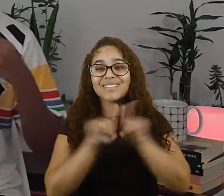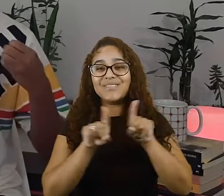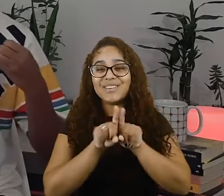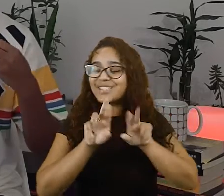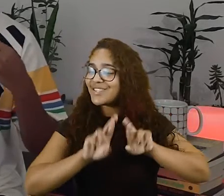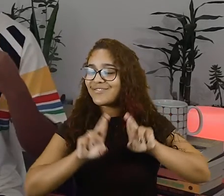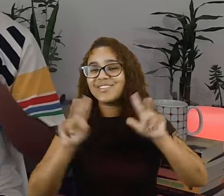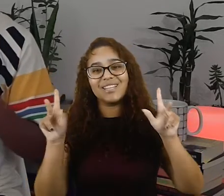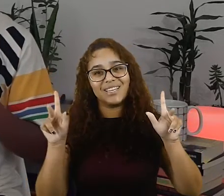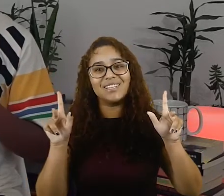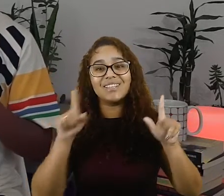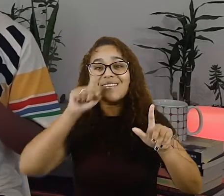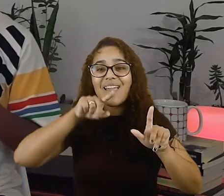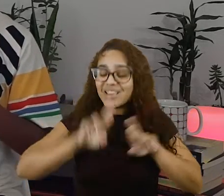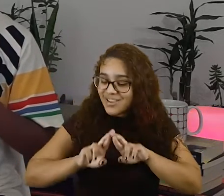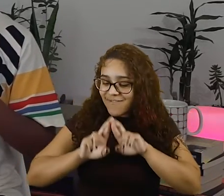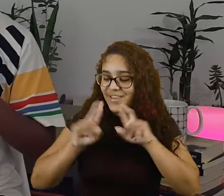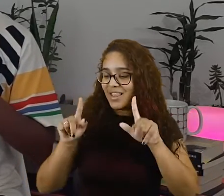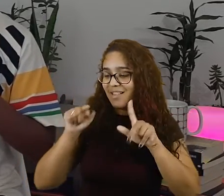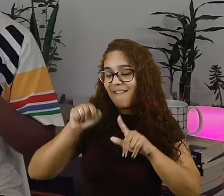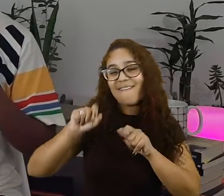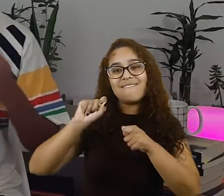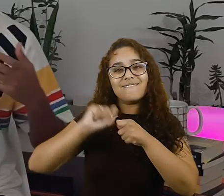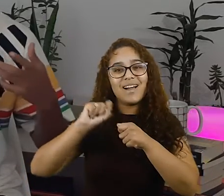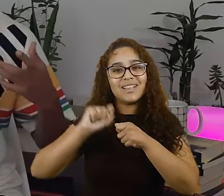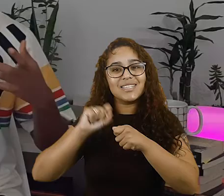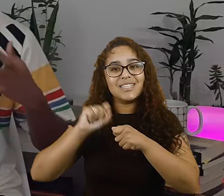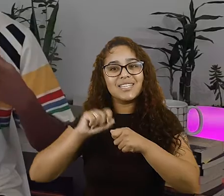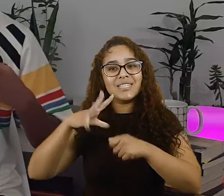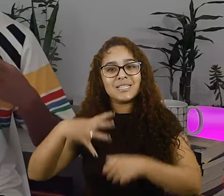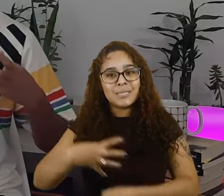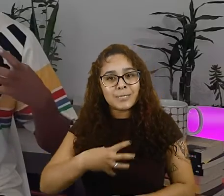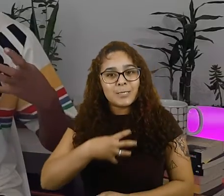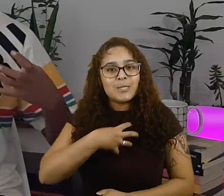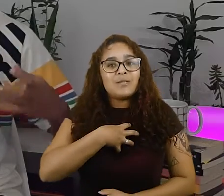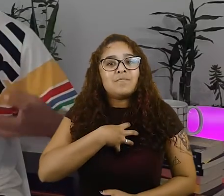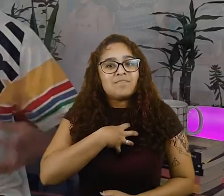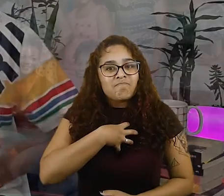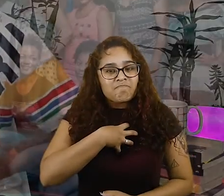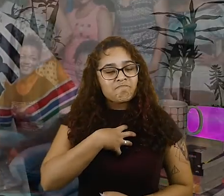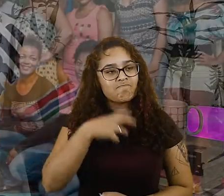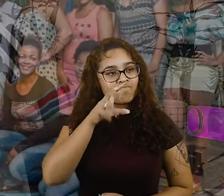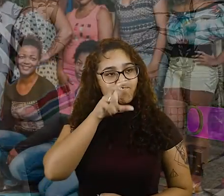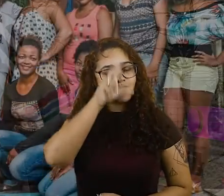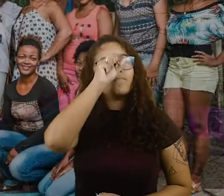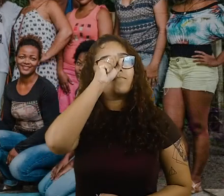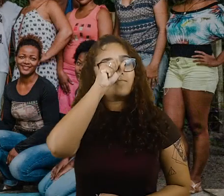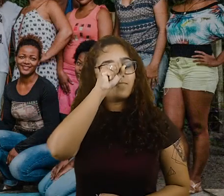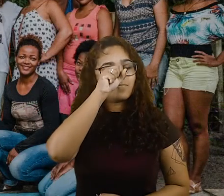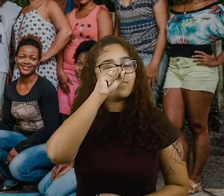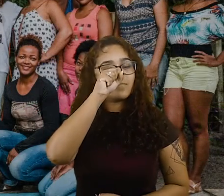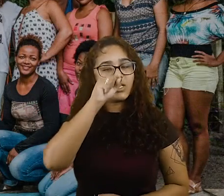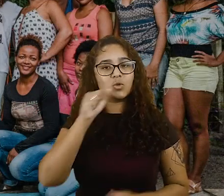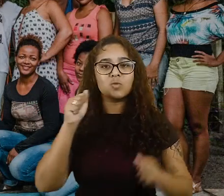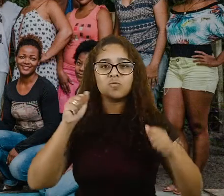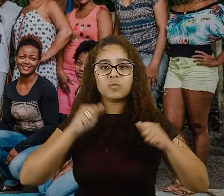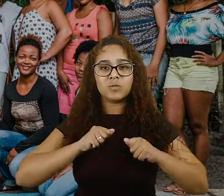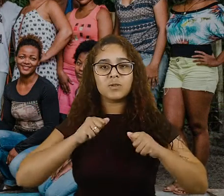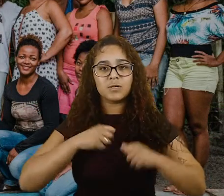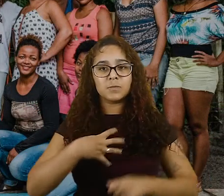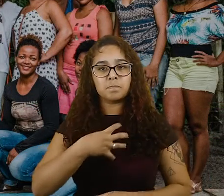tinha diferenças. E diferenças que fazem com que a gente se retroalimente, né, que a